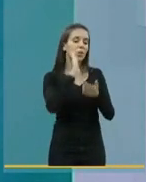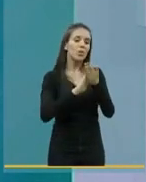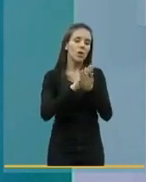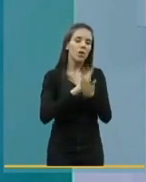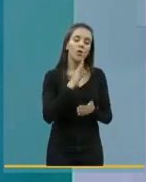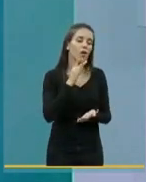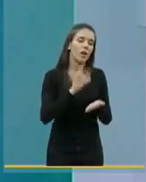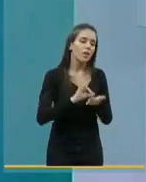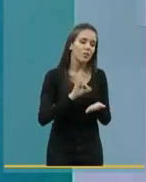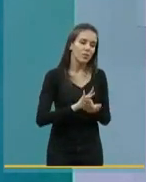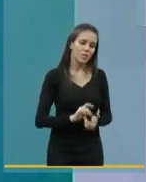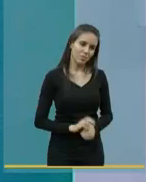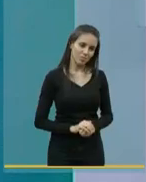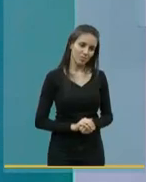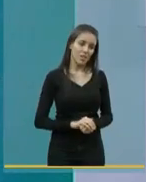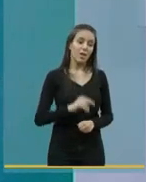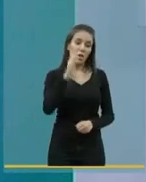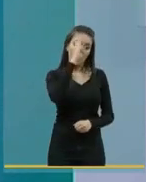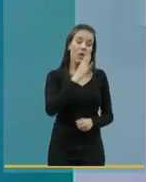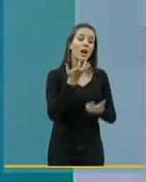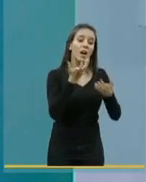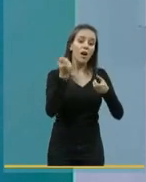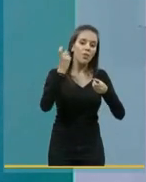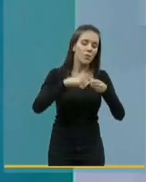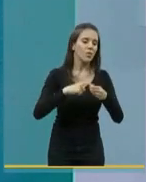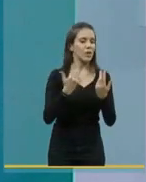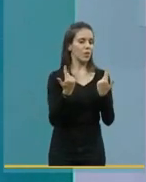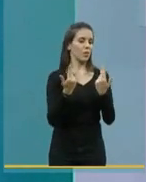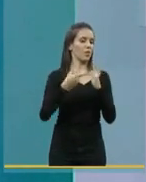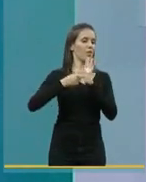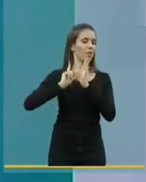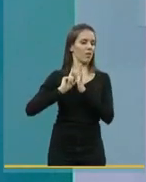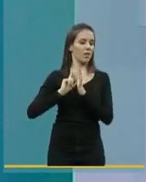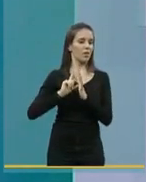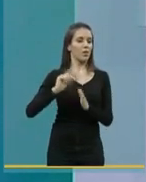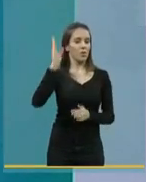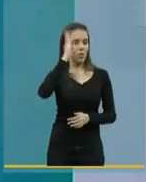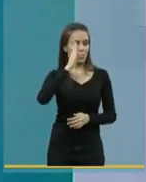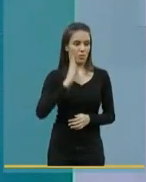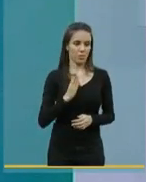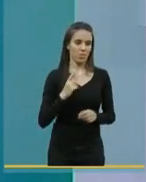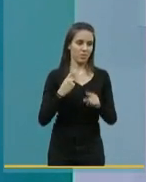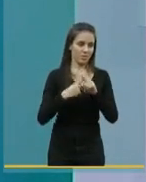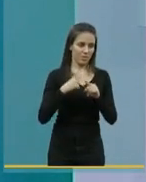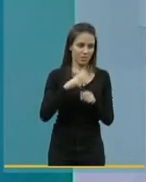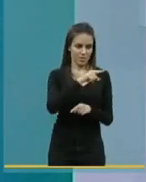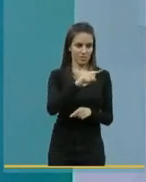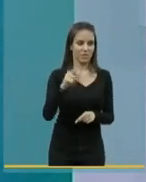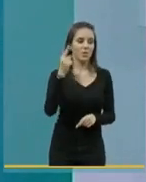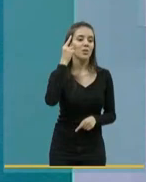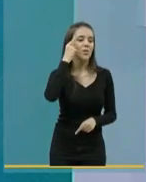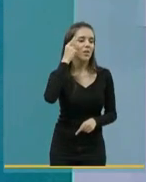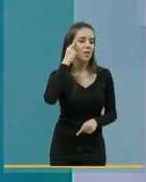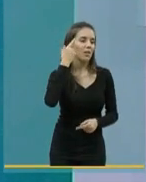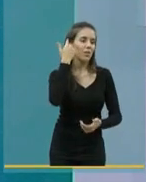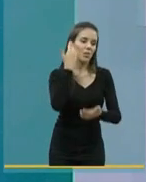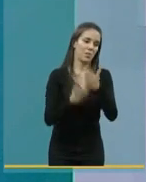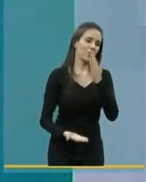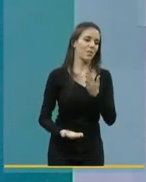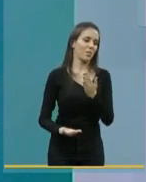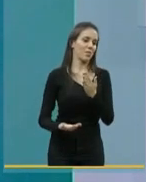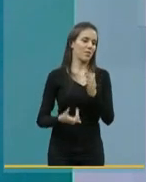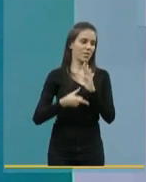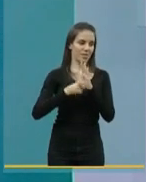realidade esse é o brasil que as pessoas querem de volta esse foi o brasil que se perdeu no tempo do golpe